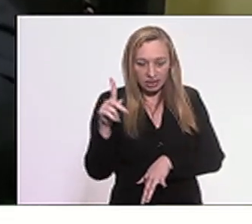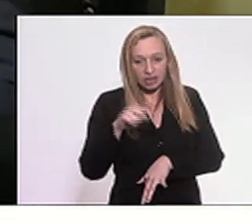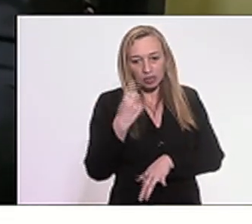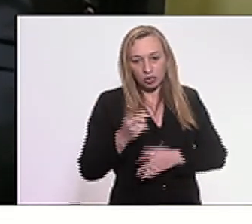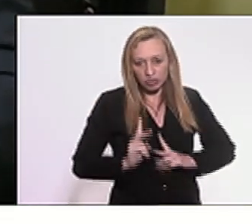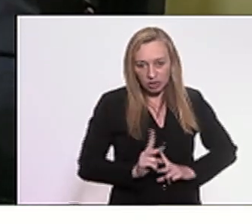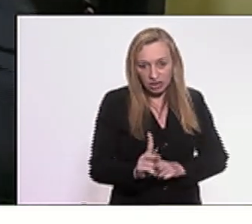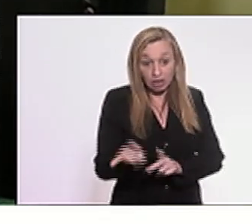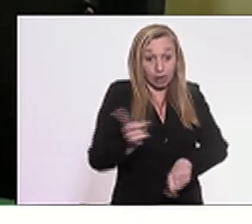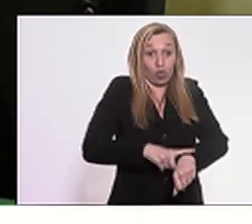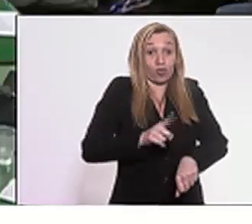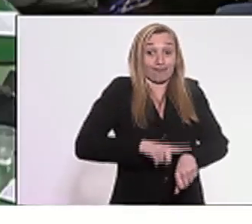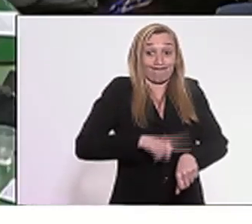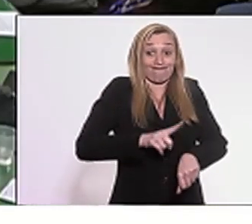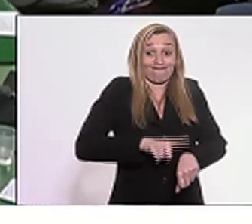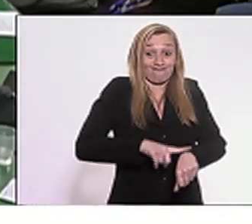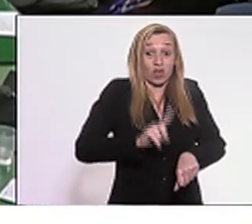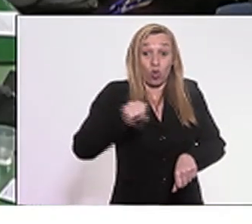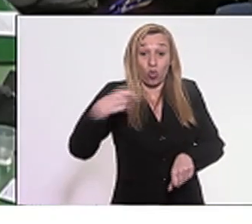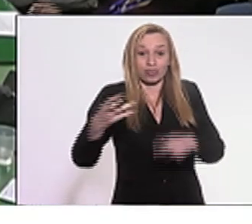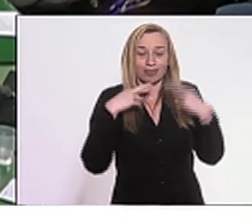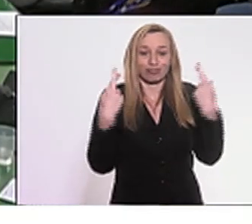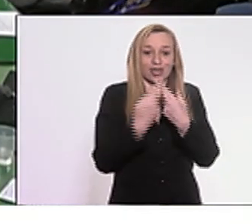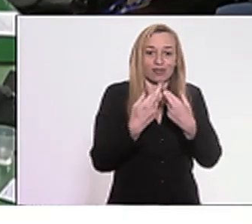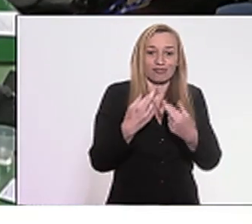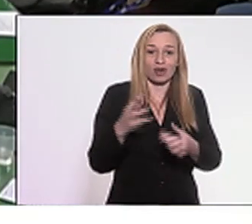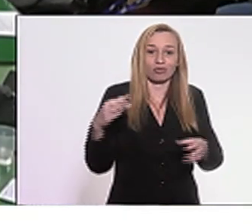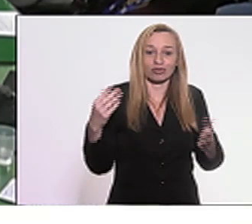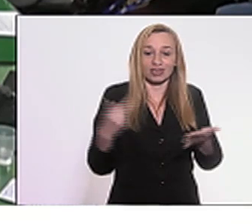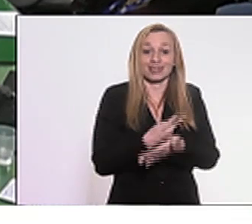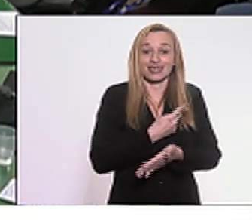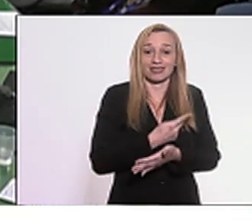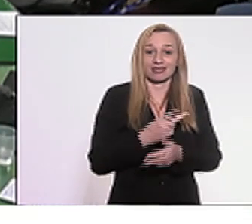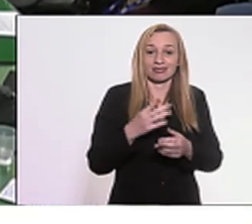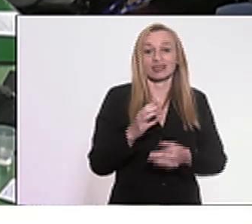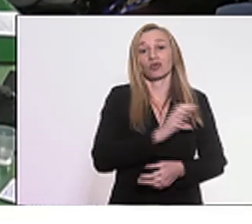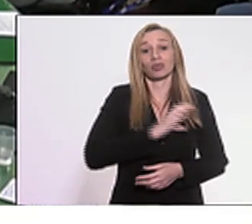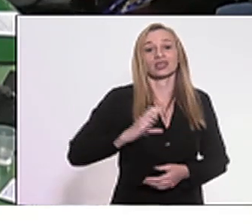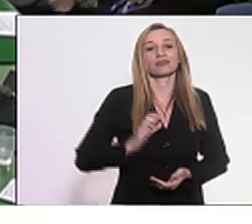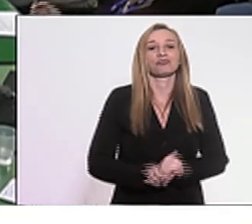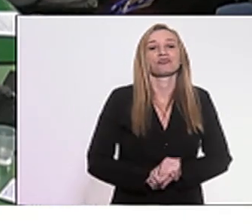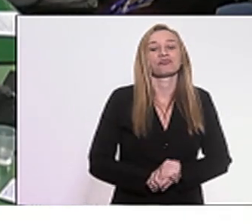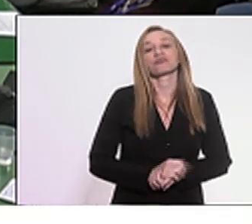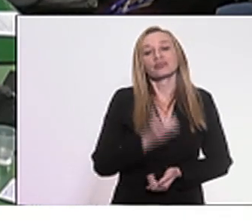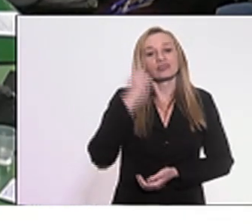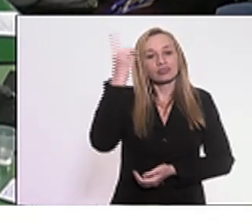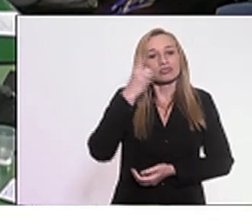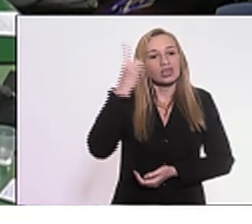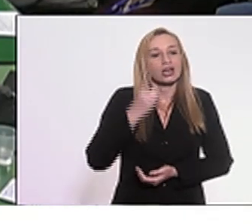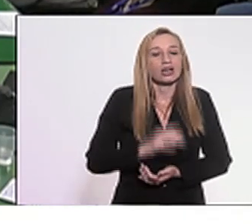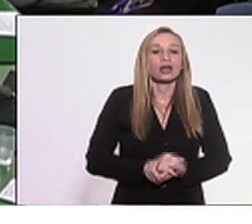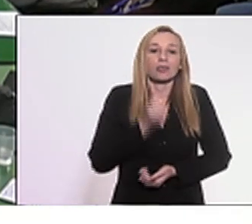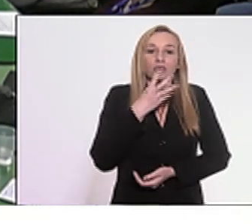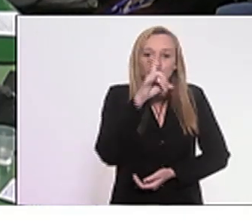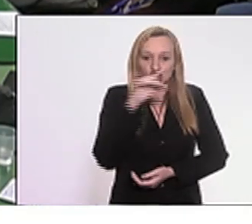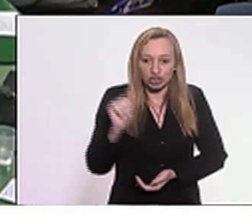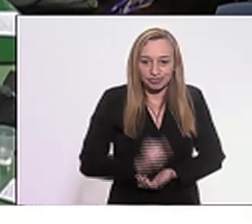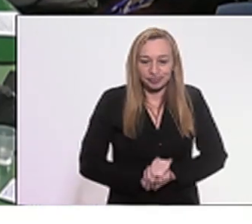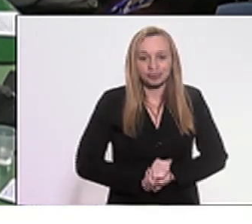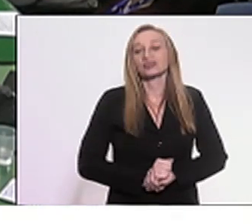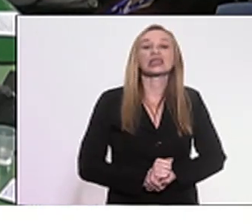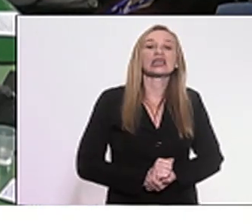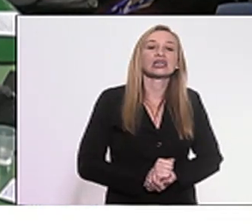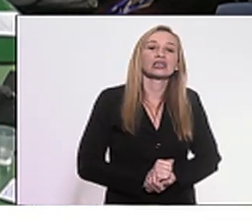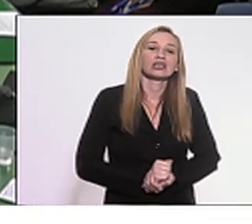gente também tem hora para uma outra audiência que vai ocorrer aqui na comissão. Deputado, bom dia.